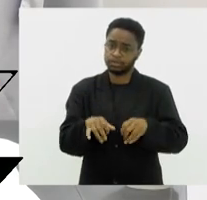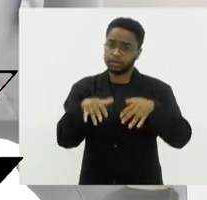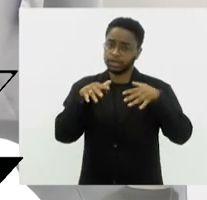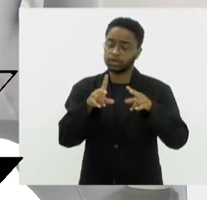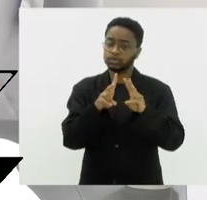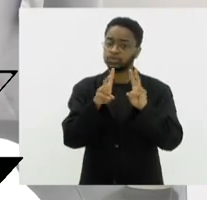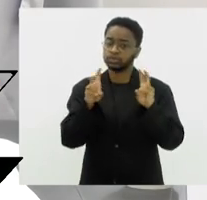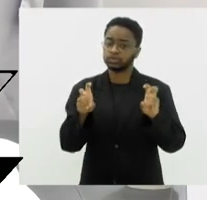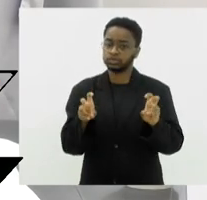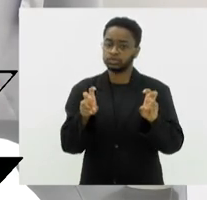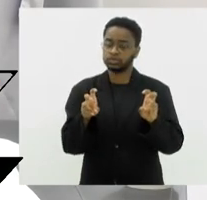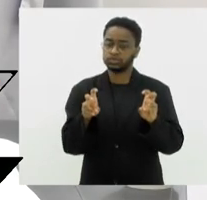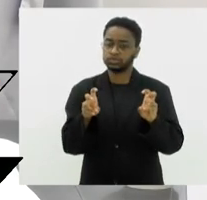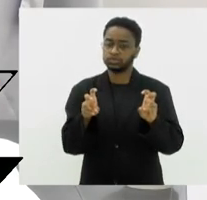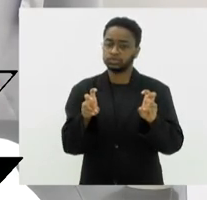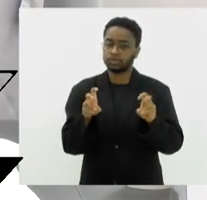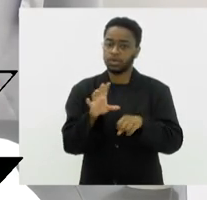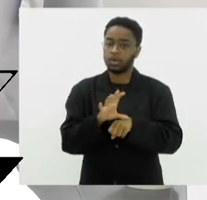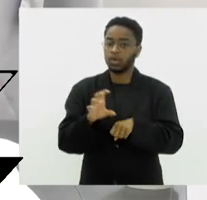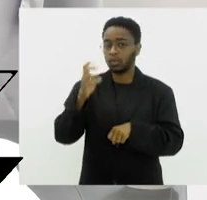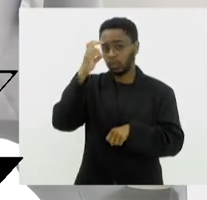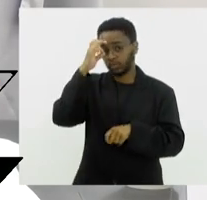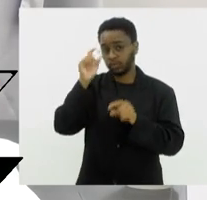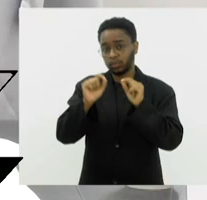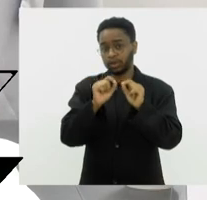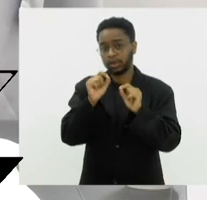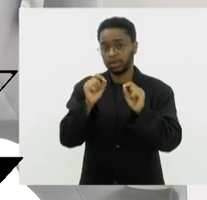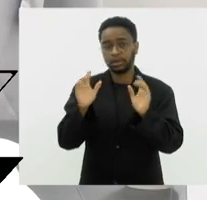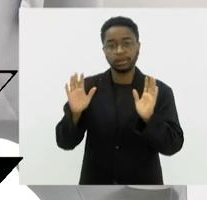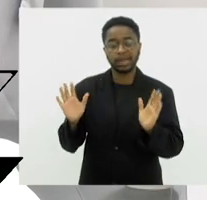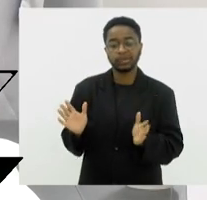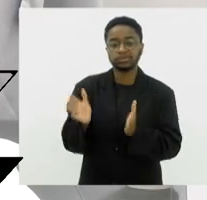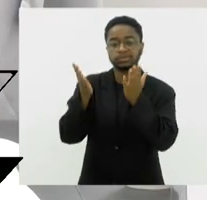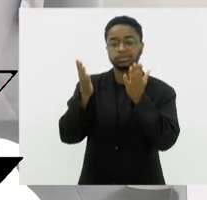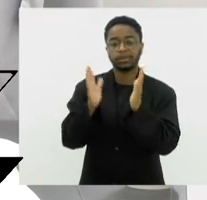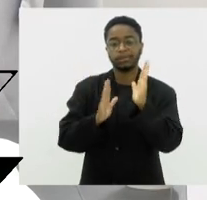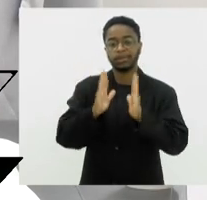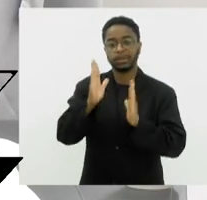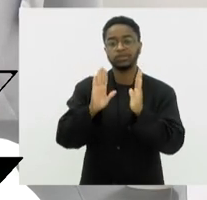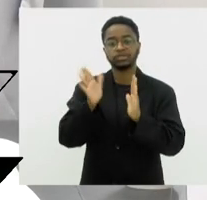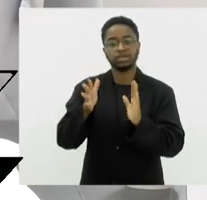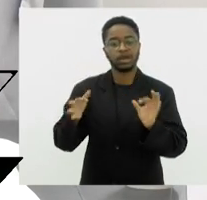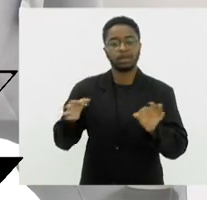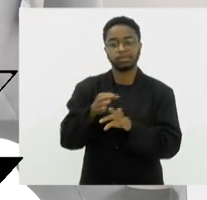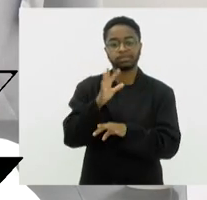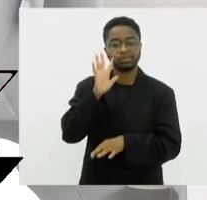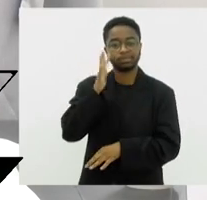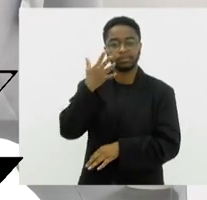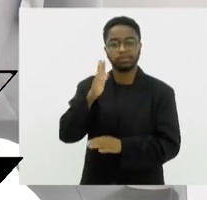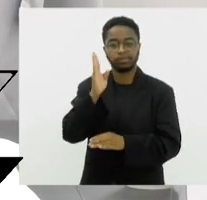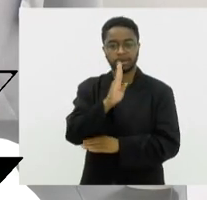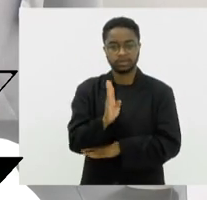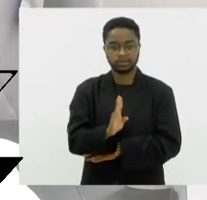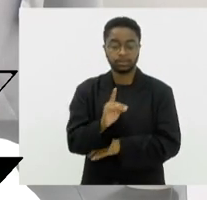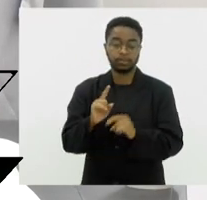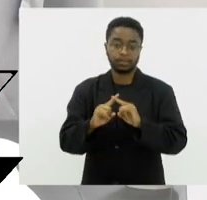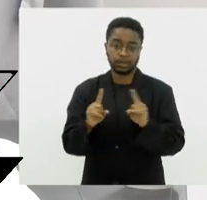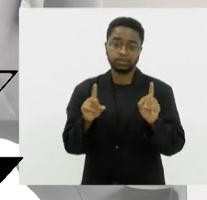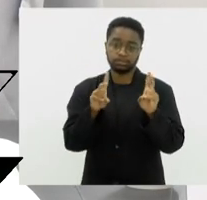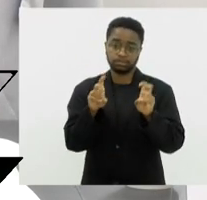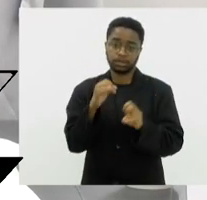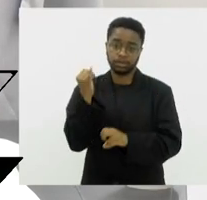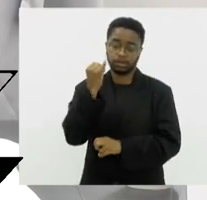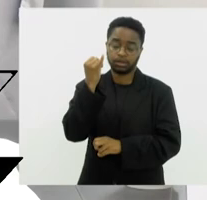sobre a cultura de exaltação de um momento que já está superado na história do Brasil, mas é uma questão ideológica e de mérito no